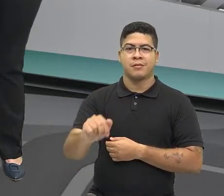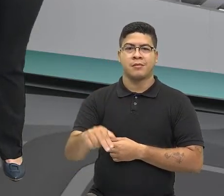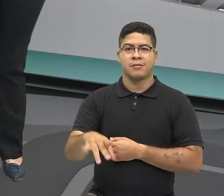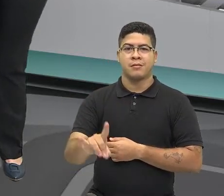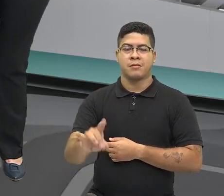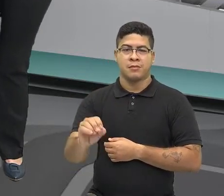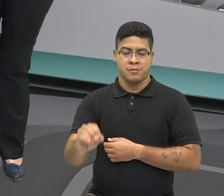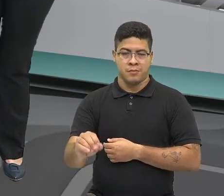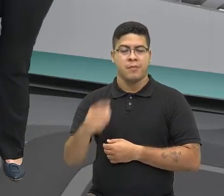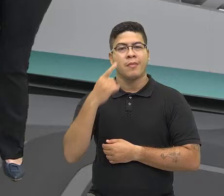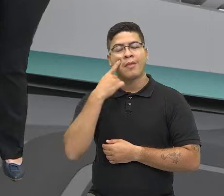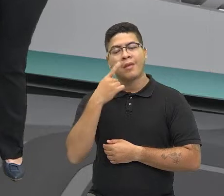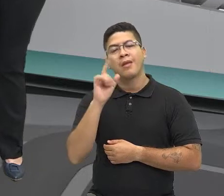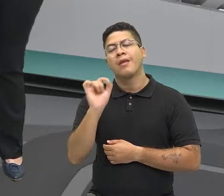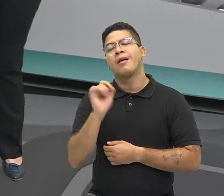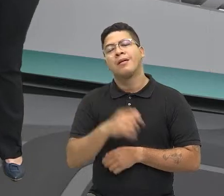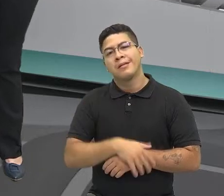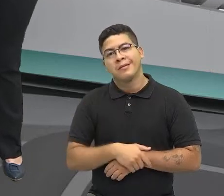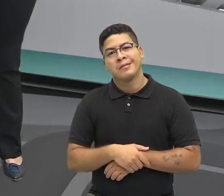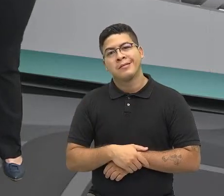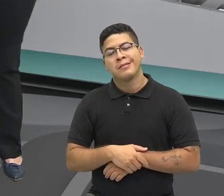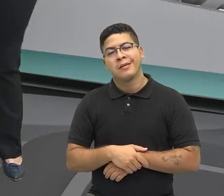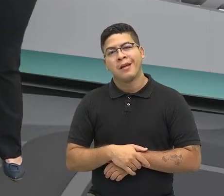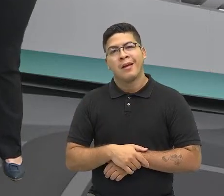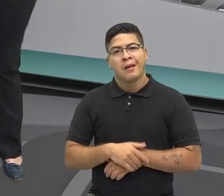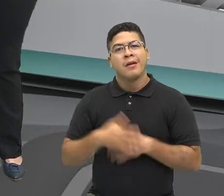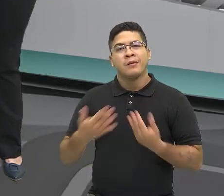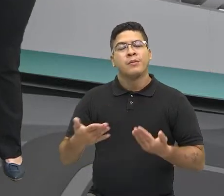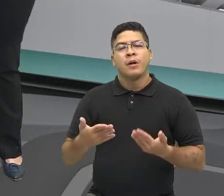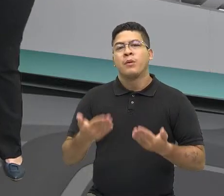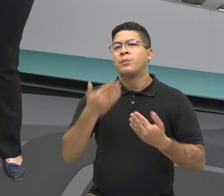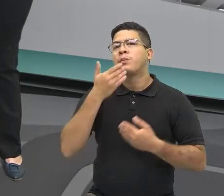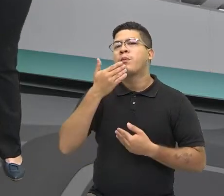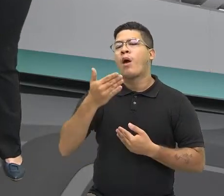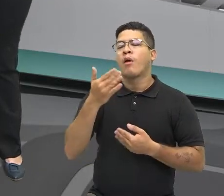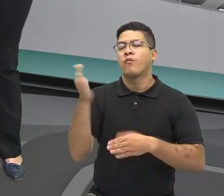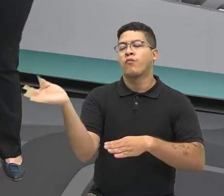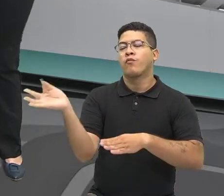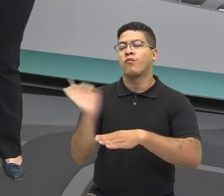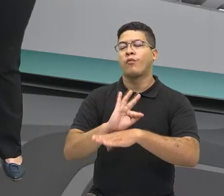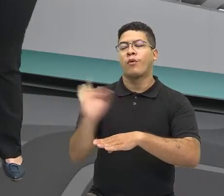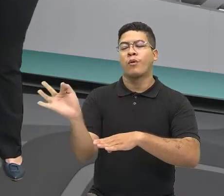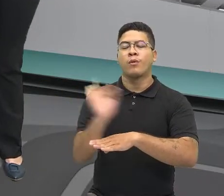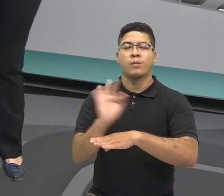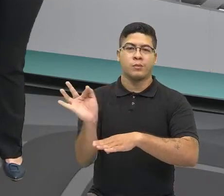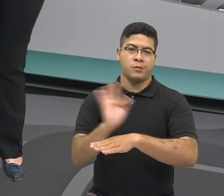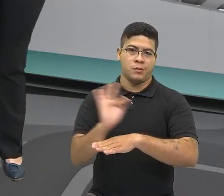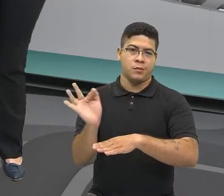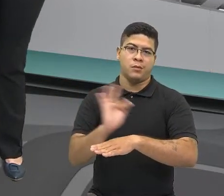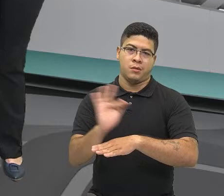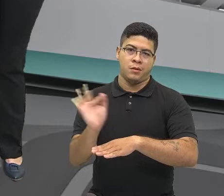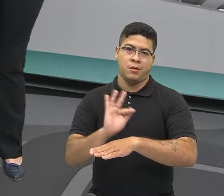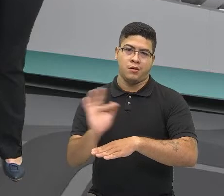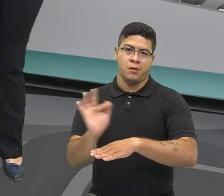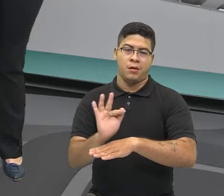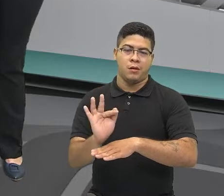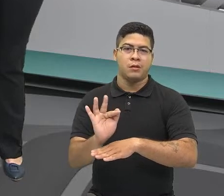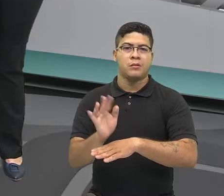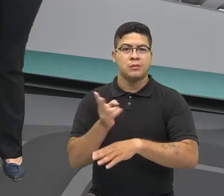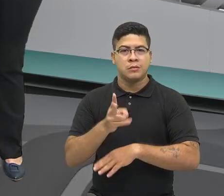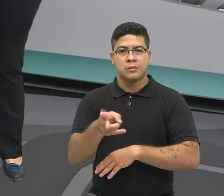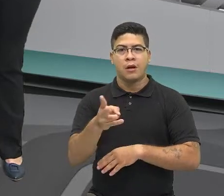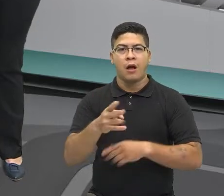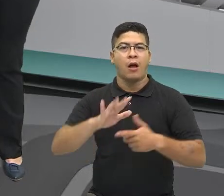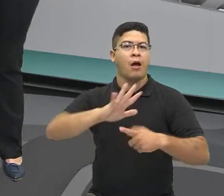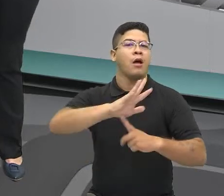parnasianismo? Porque o parnasianismo, ele preza pela formalidade, né? Então, ele preza pela